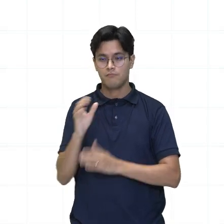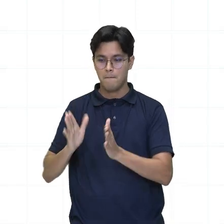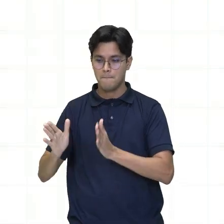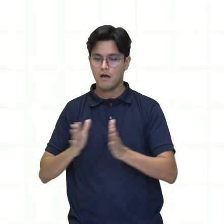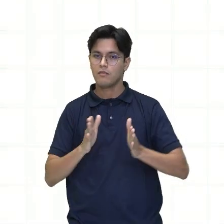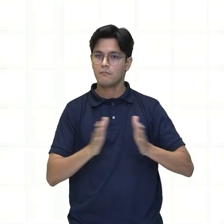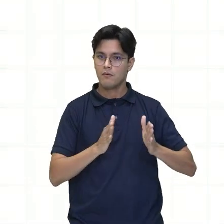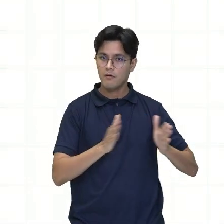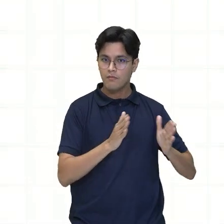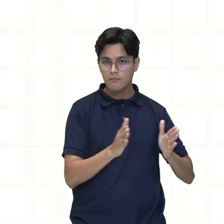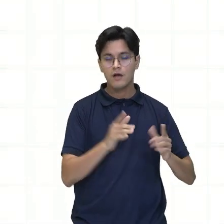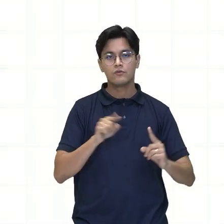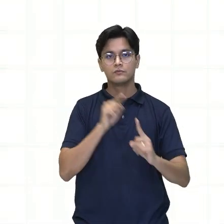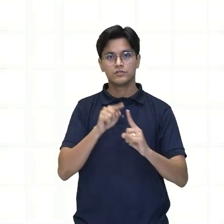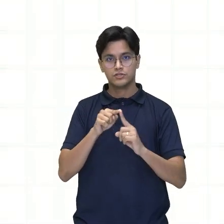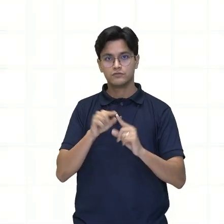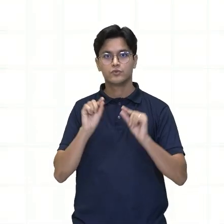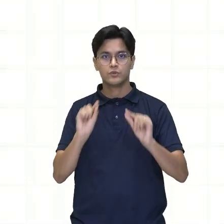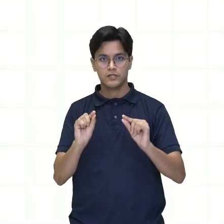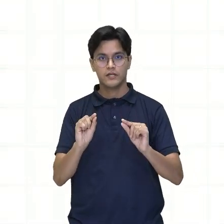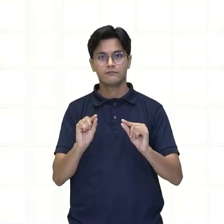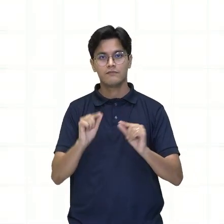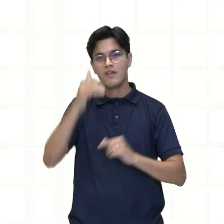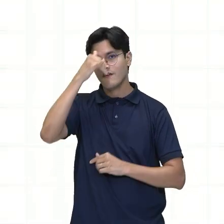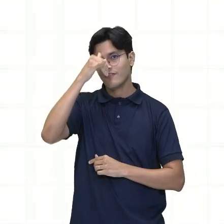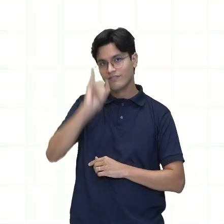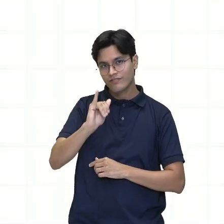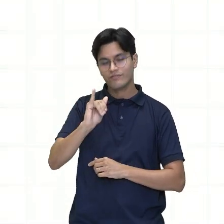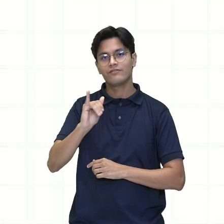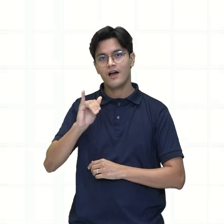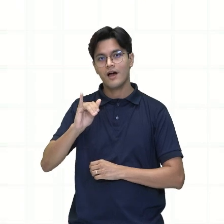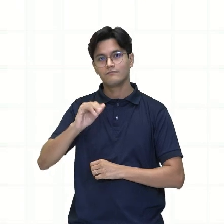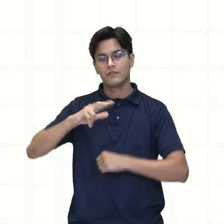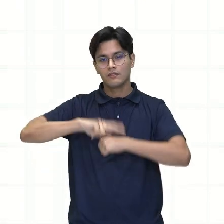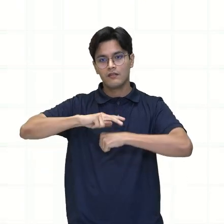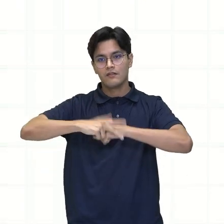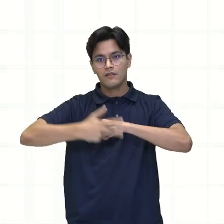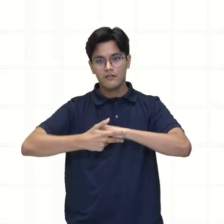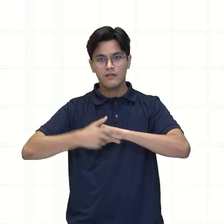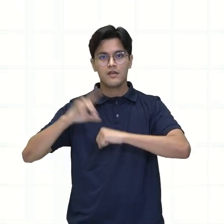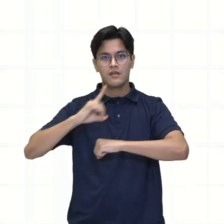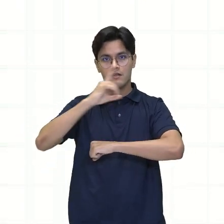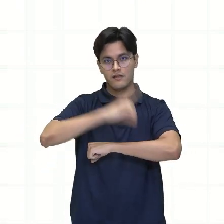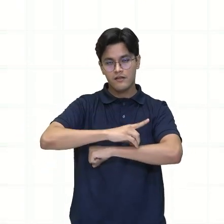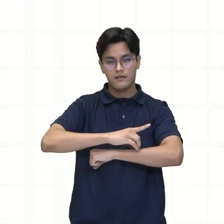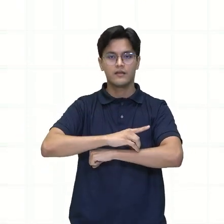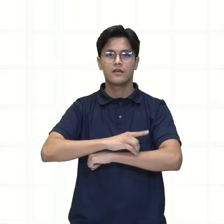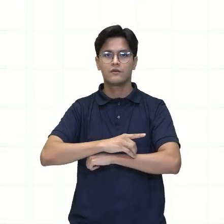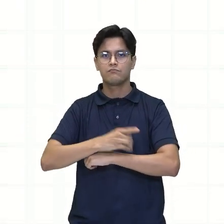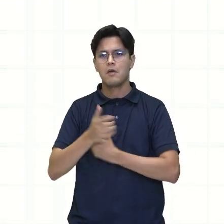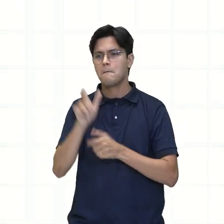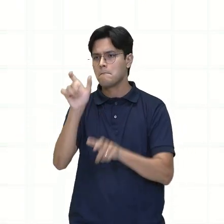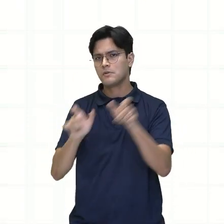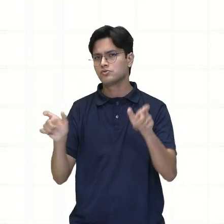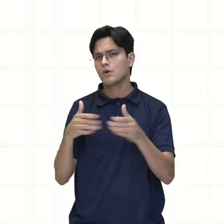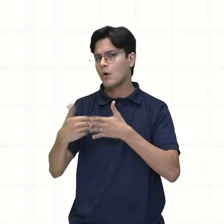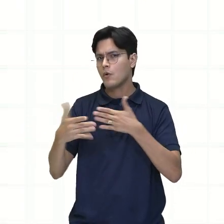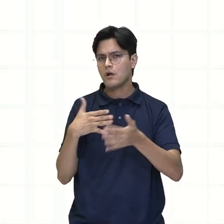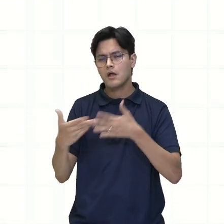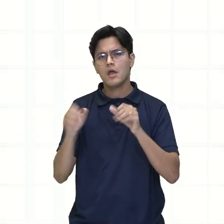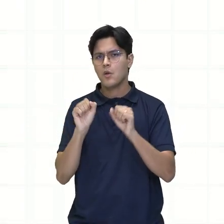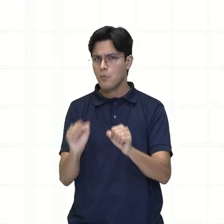qualquer pessoa, seja criança, adulto, idoso, pode fazer isso na sua casa para evitar que o mosquito da